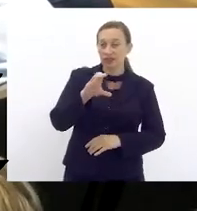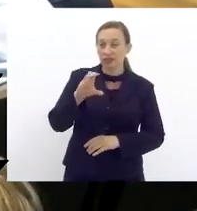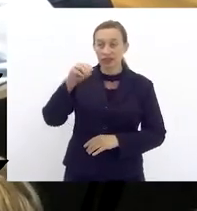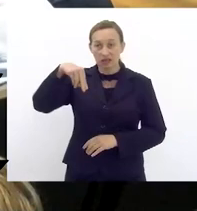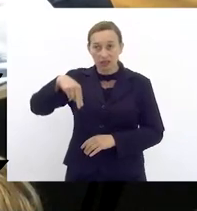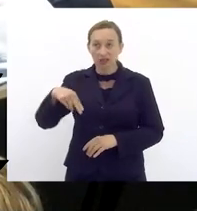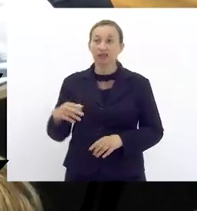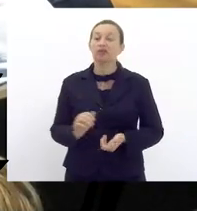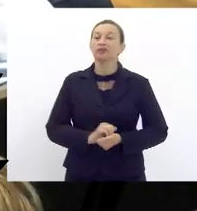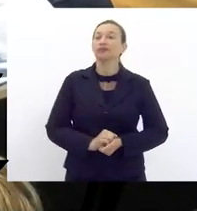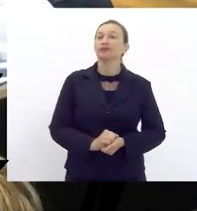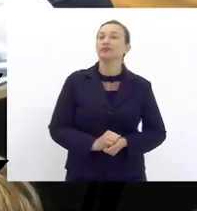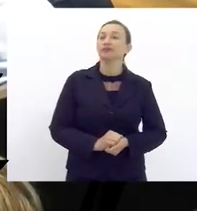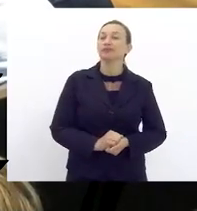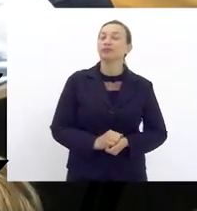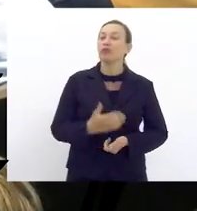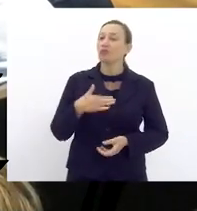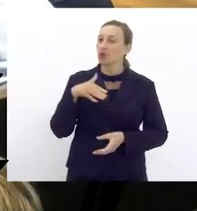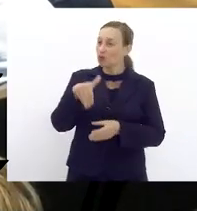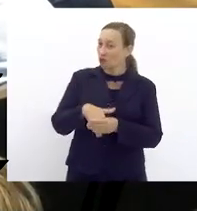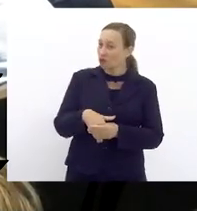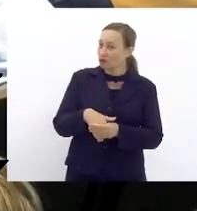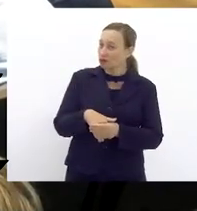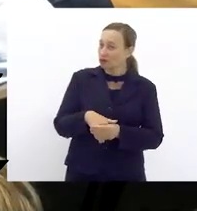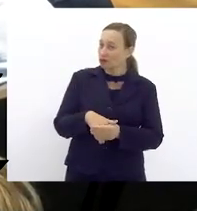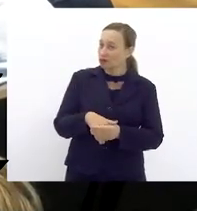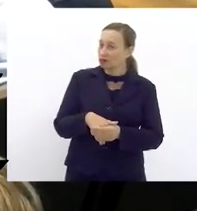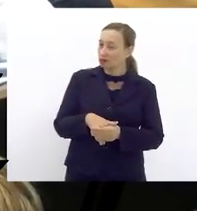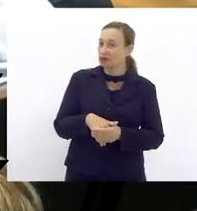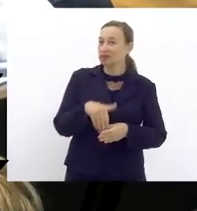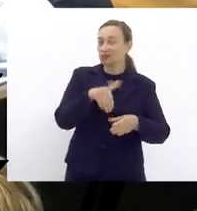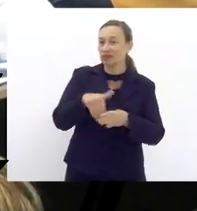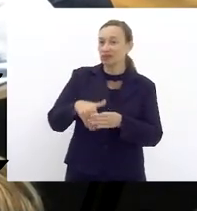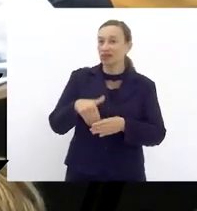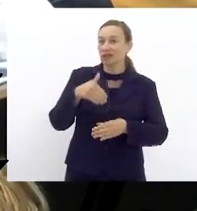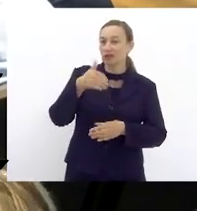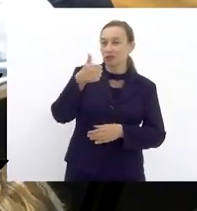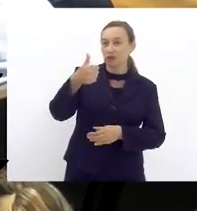abrir aqui um teve meu voto para as eleições de 1998